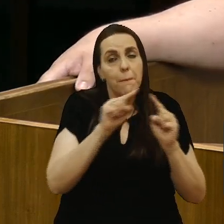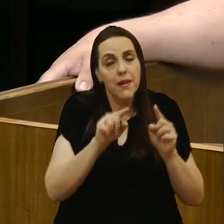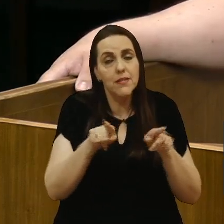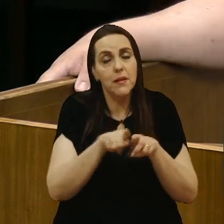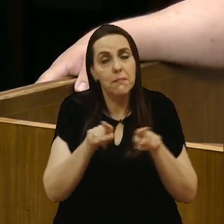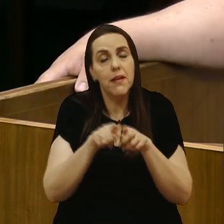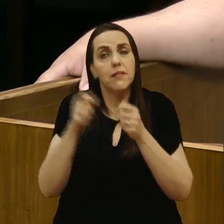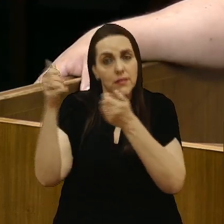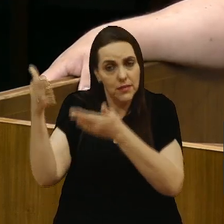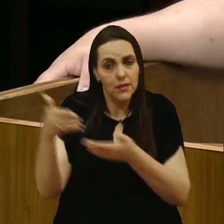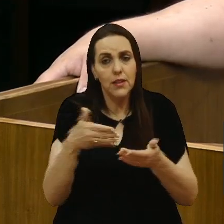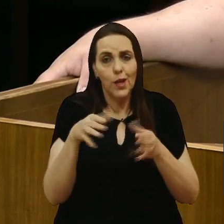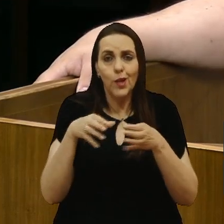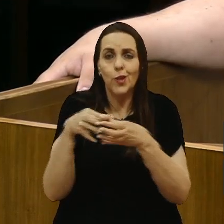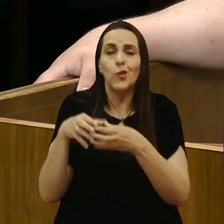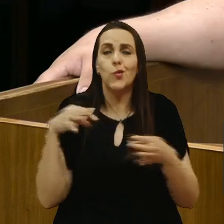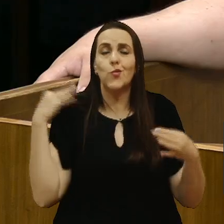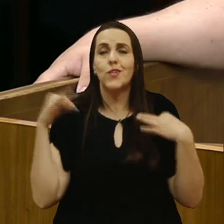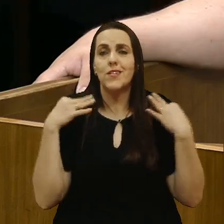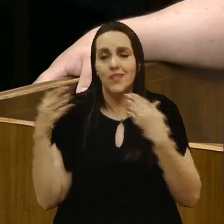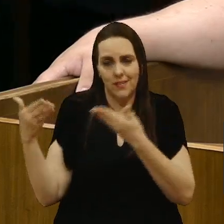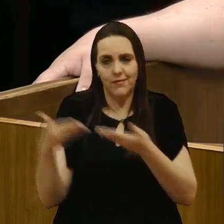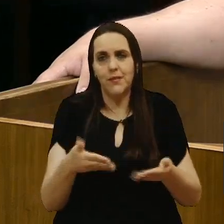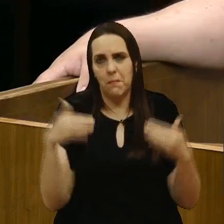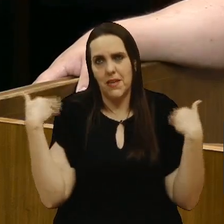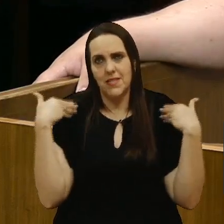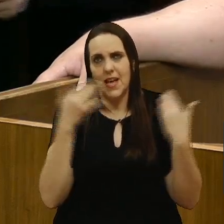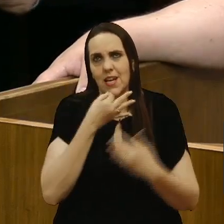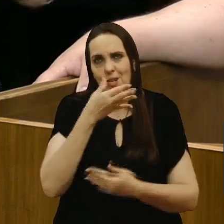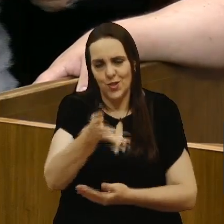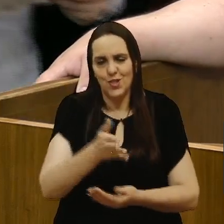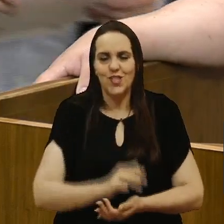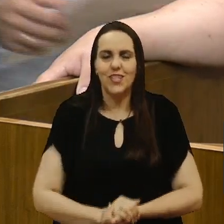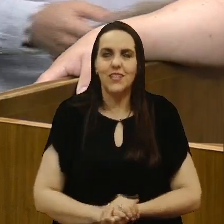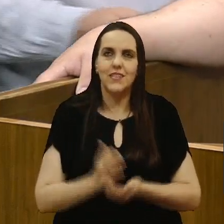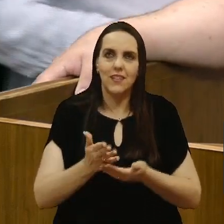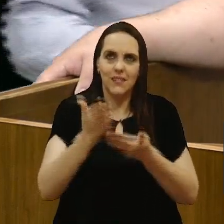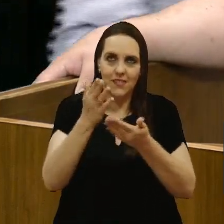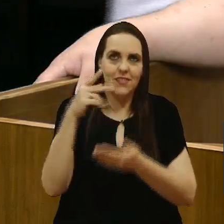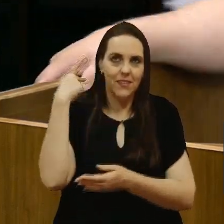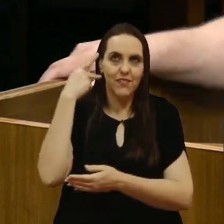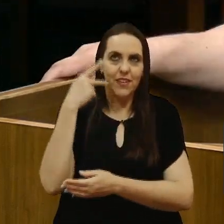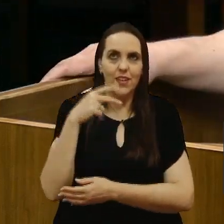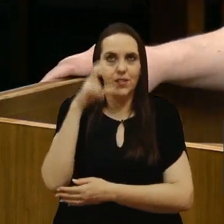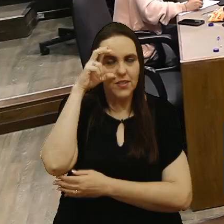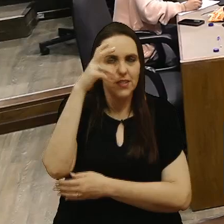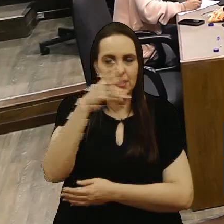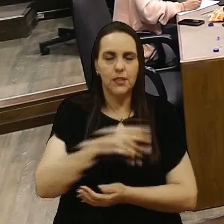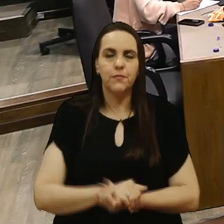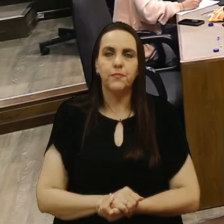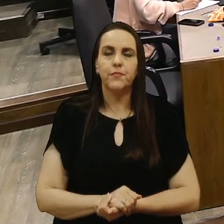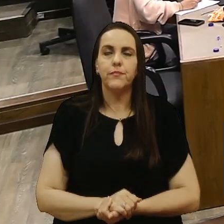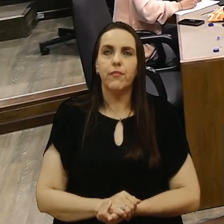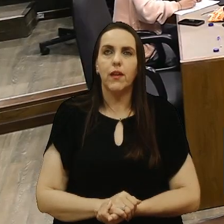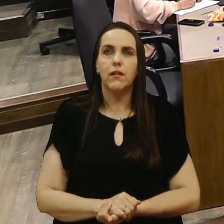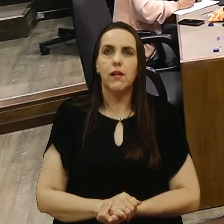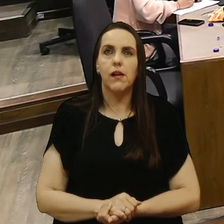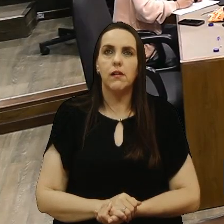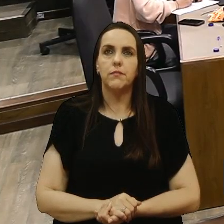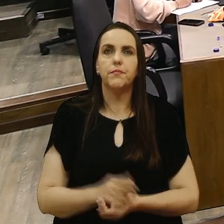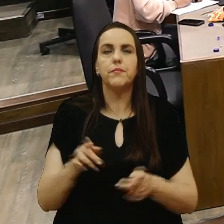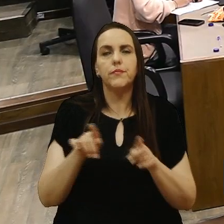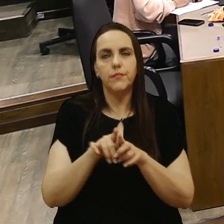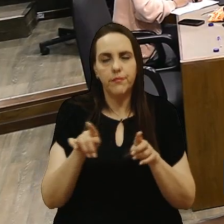esses turistas para Caxias. Rapidinho, vereadora, essa parte, vereadora Sandra. Pode? Sim, muito obrigada. Então,